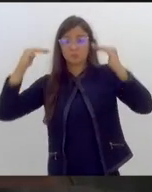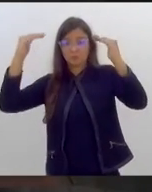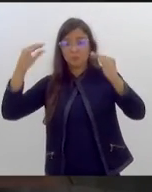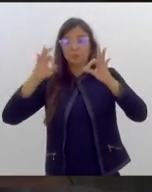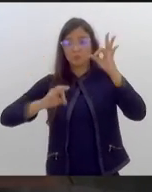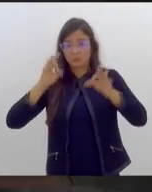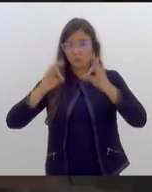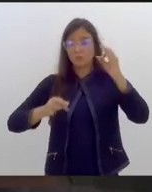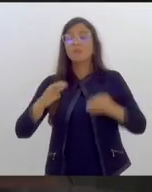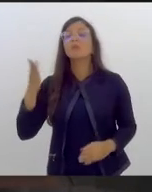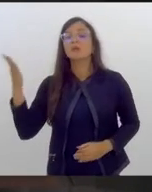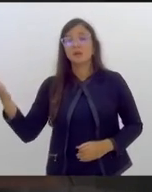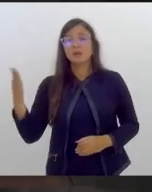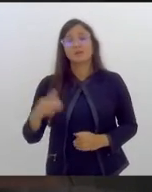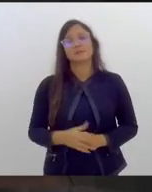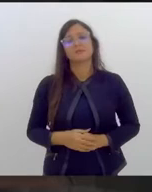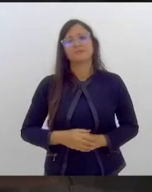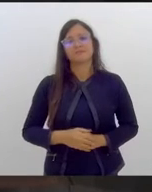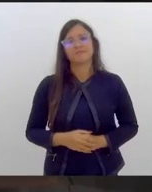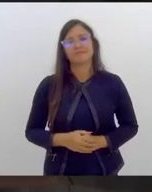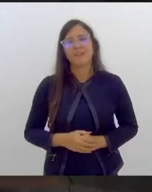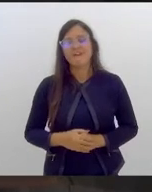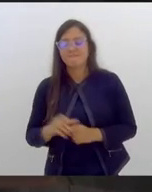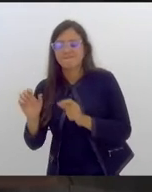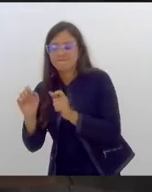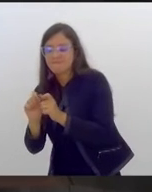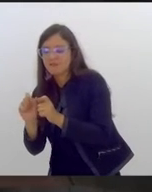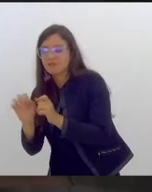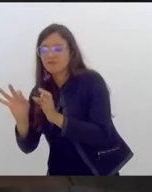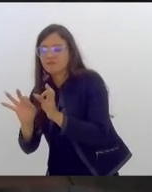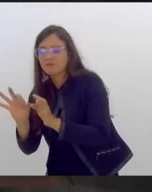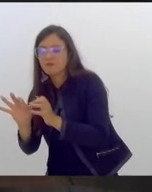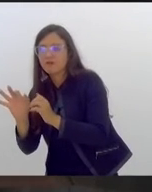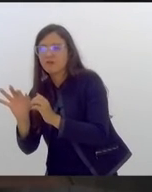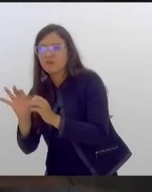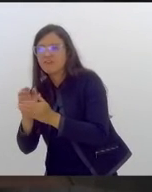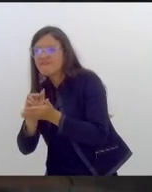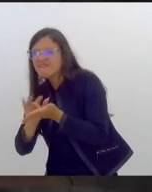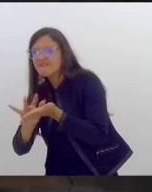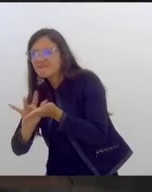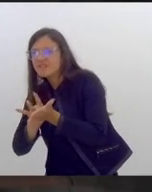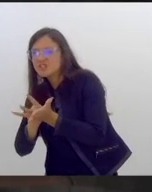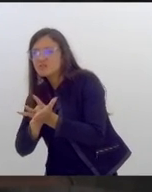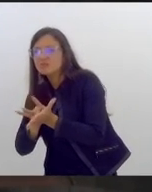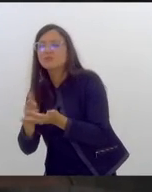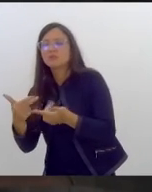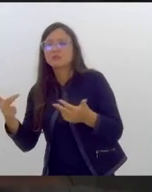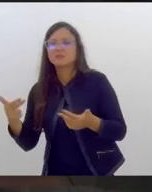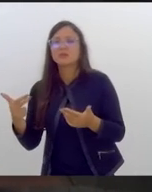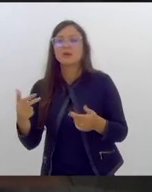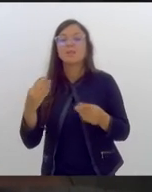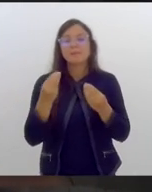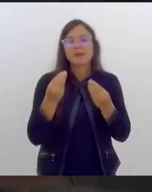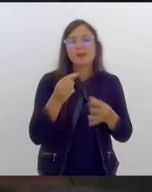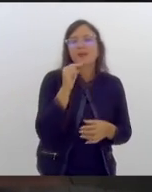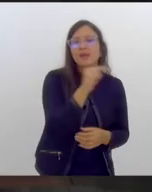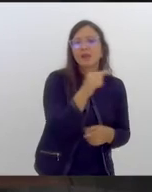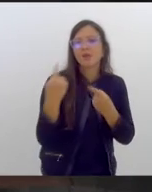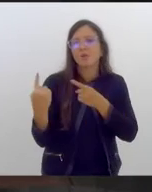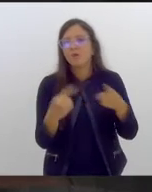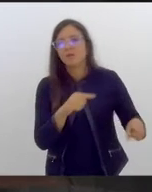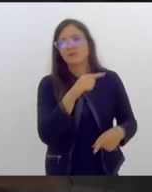forjaram acusações e sentenças para impedir Lula de disputar a eleição de presidente da república 2018 Lula